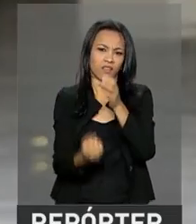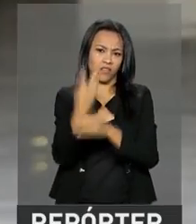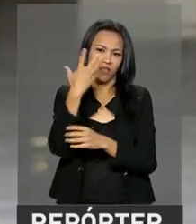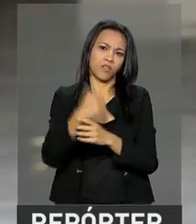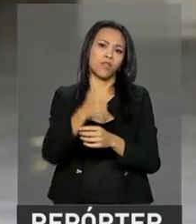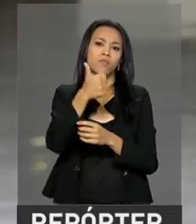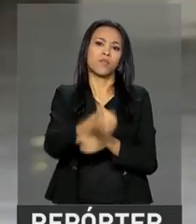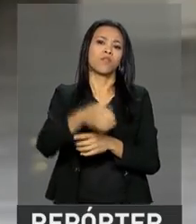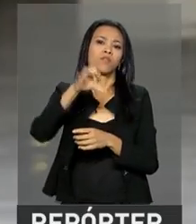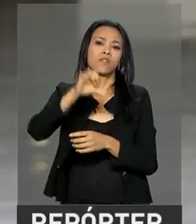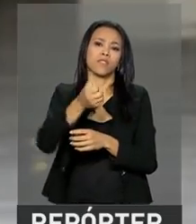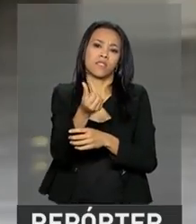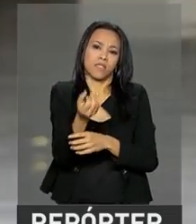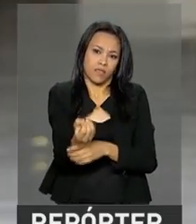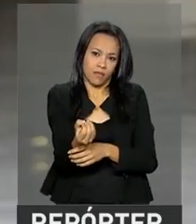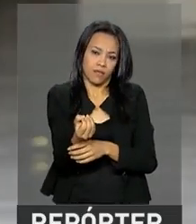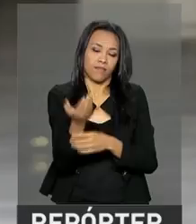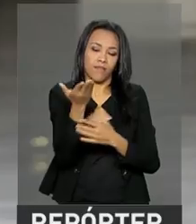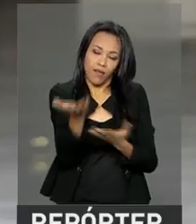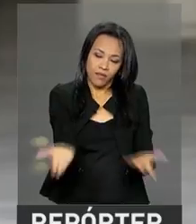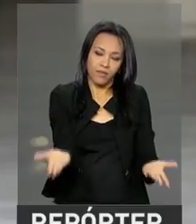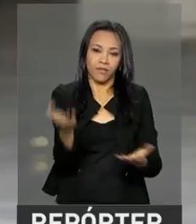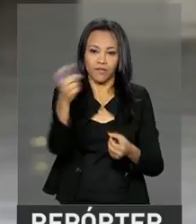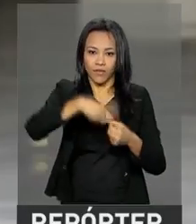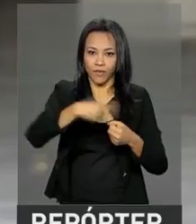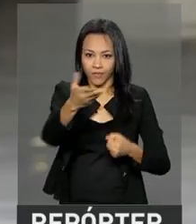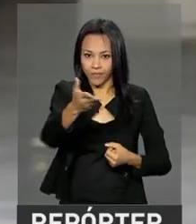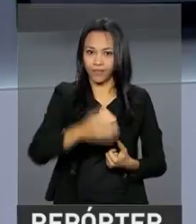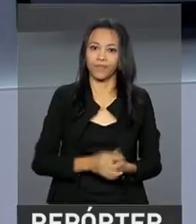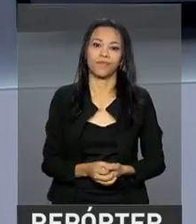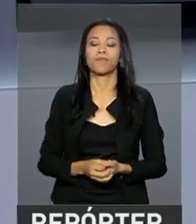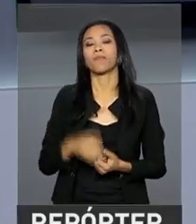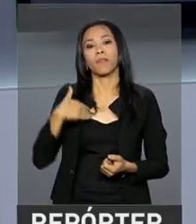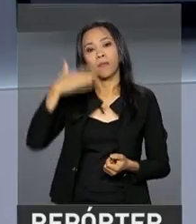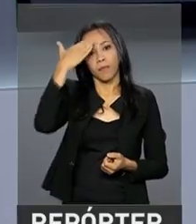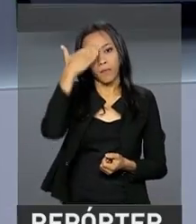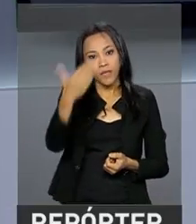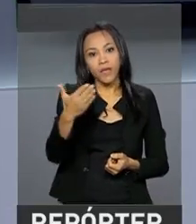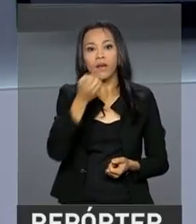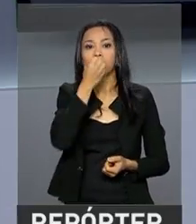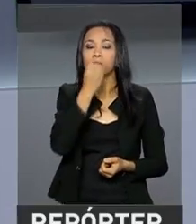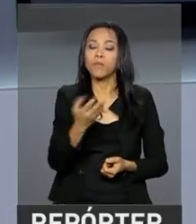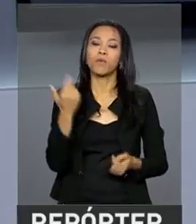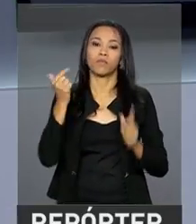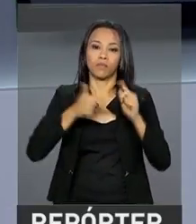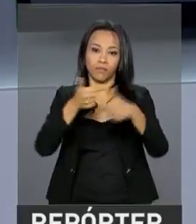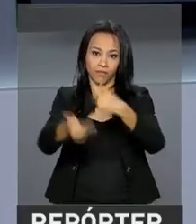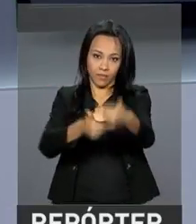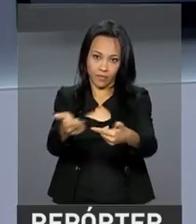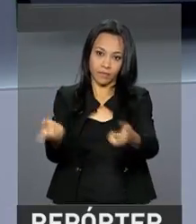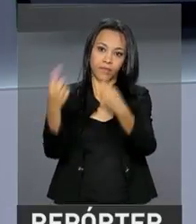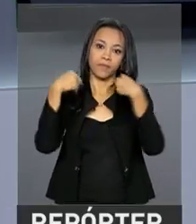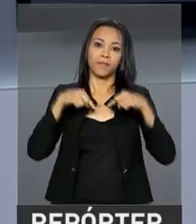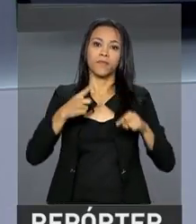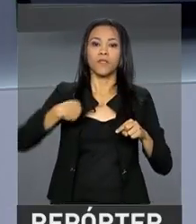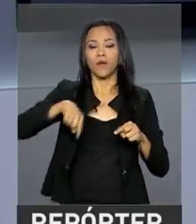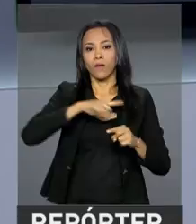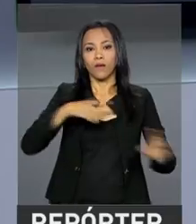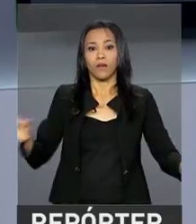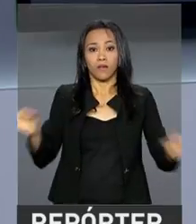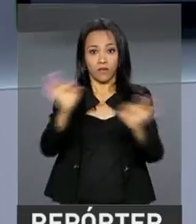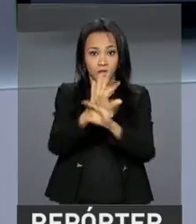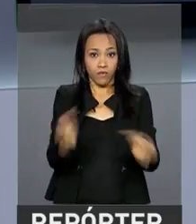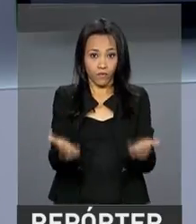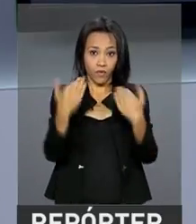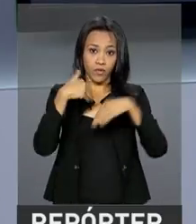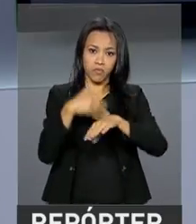década de 60 Carol é isso volto com você no estúdio Obrigada João Pedro bom trabalho para você o repórter NBR fica por